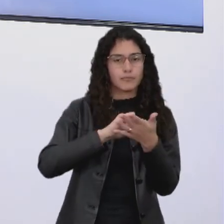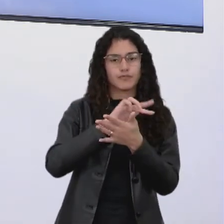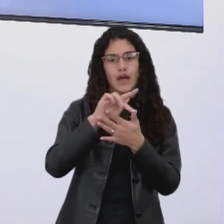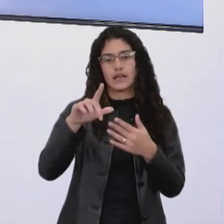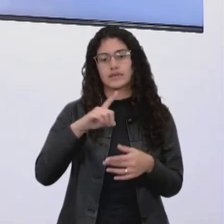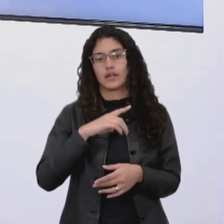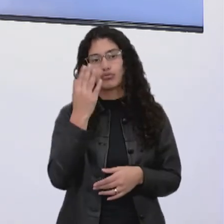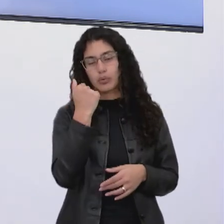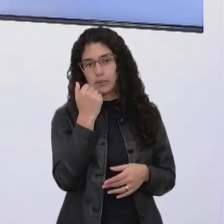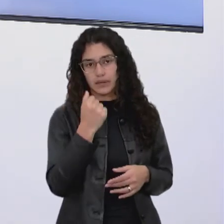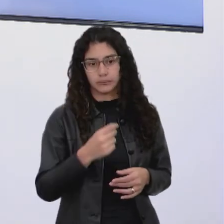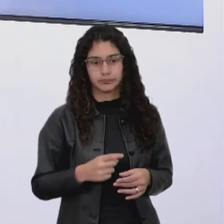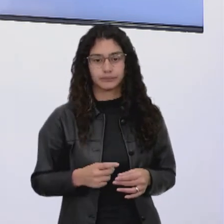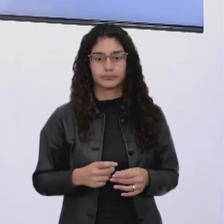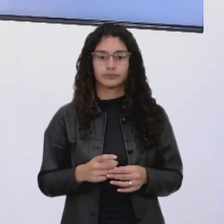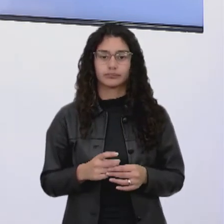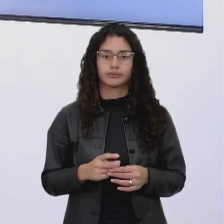alimento.